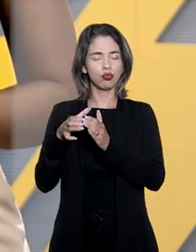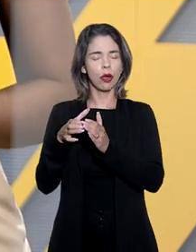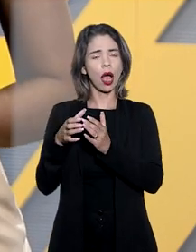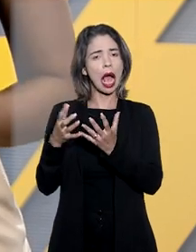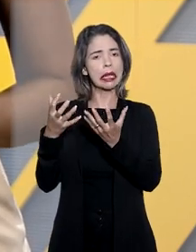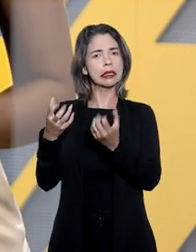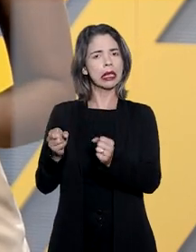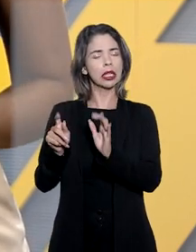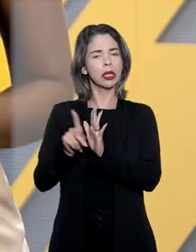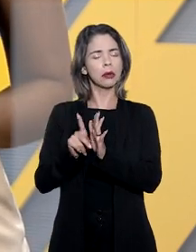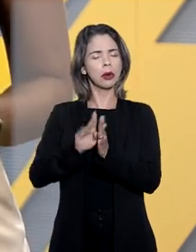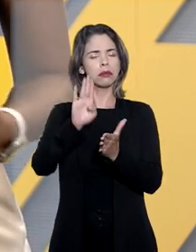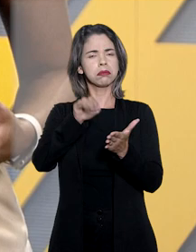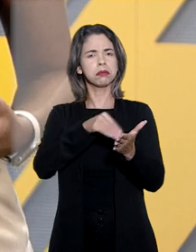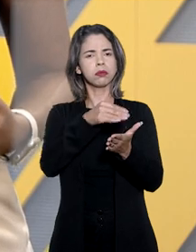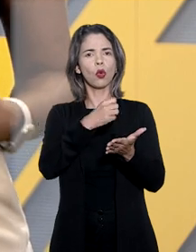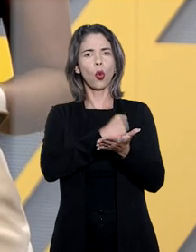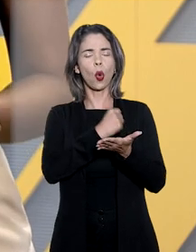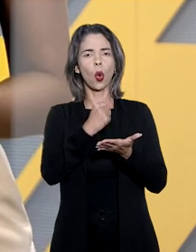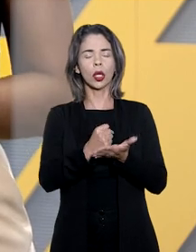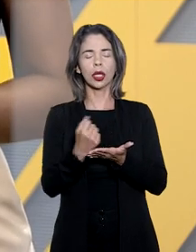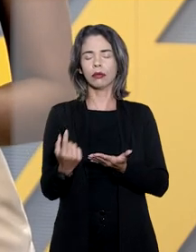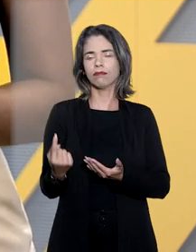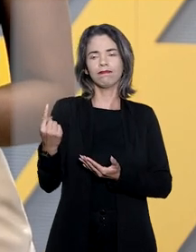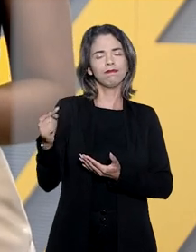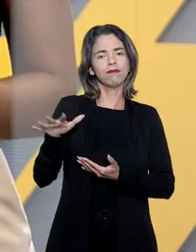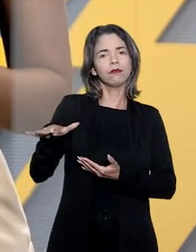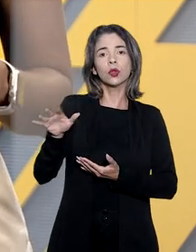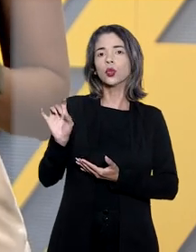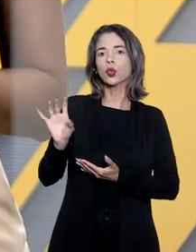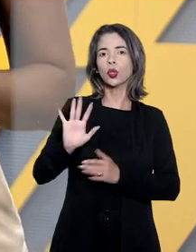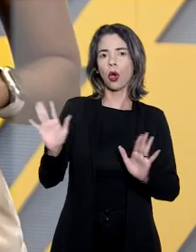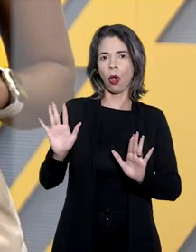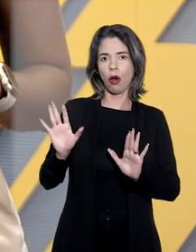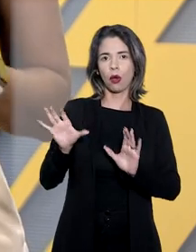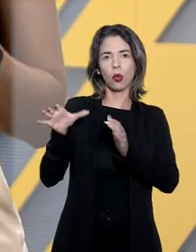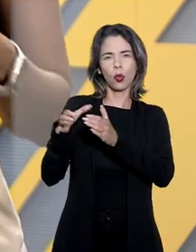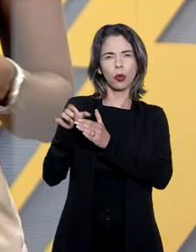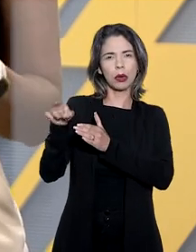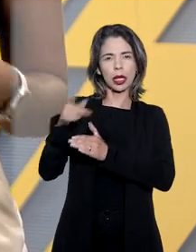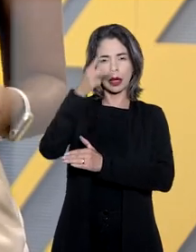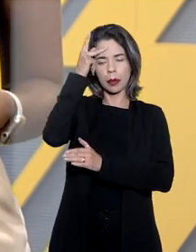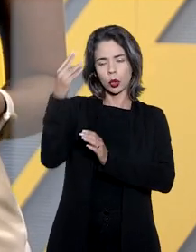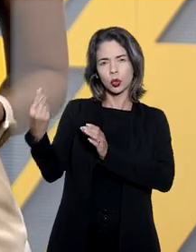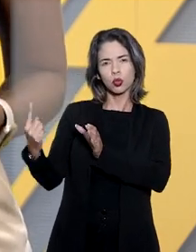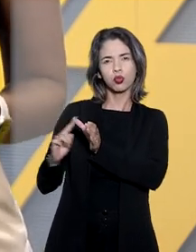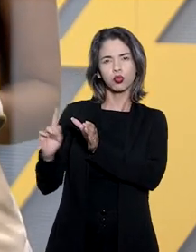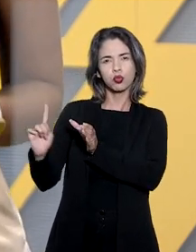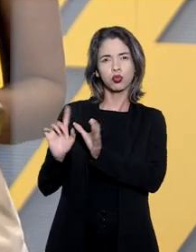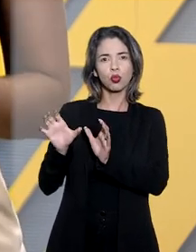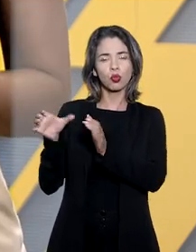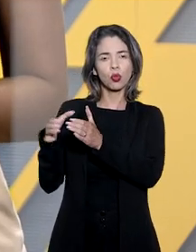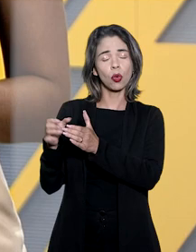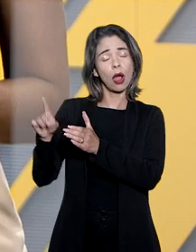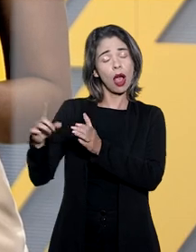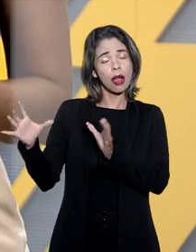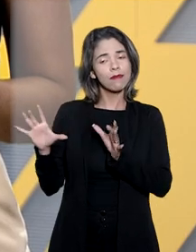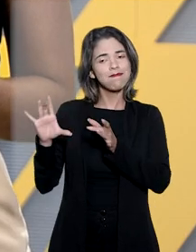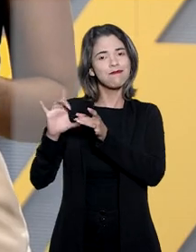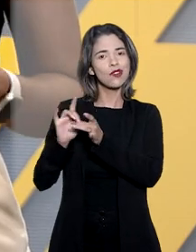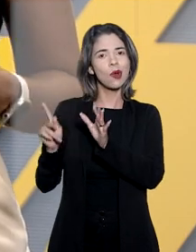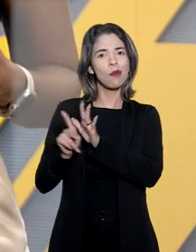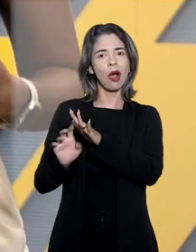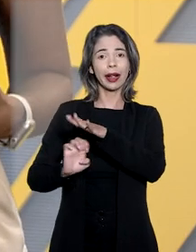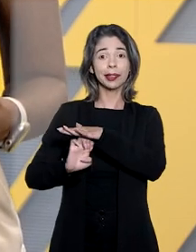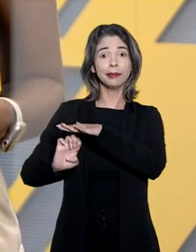a rescisão unilateral do contrato pela operadora. Segundo o colegiado, os beneficiários do plano coletivo são vinculados